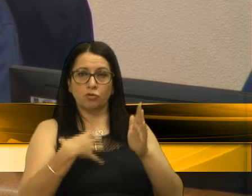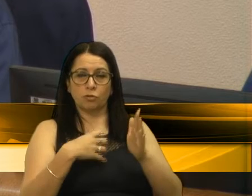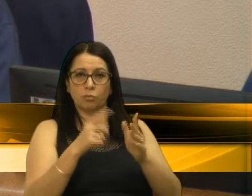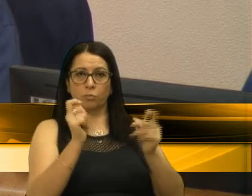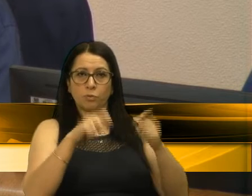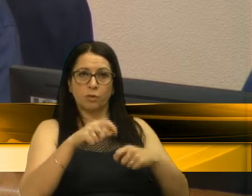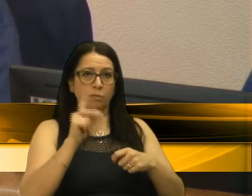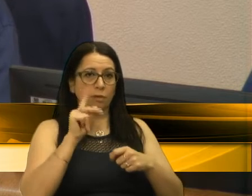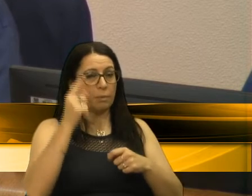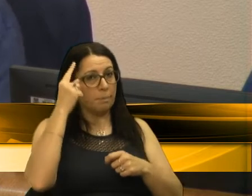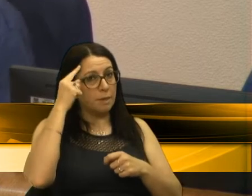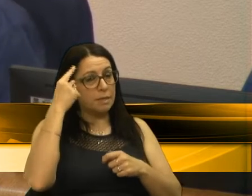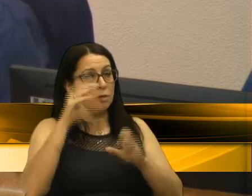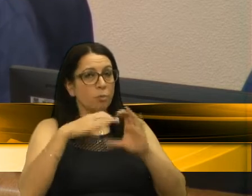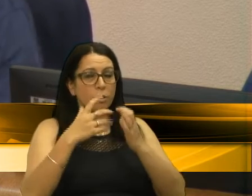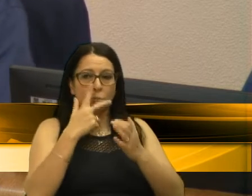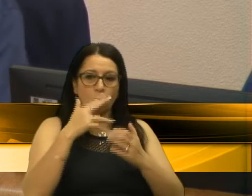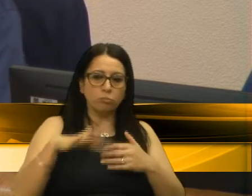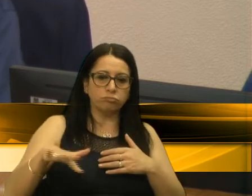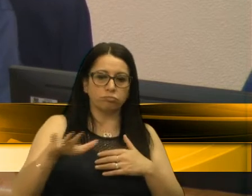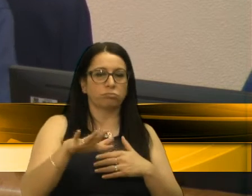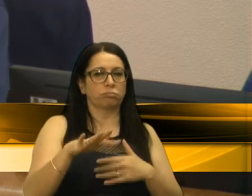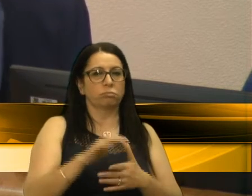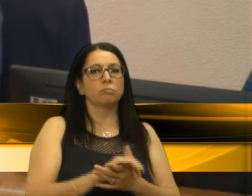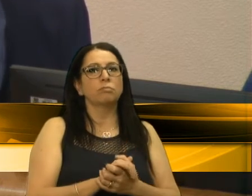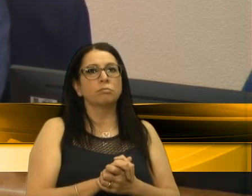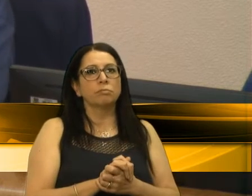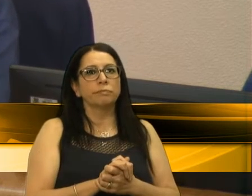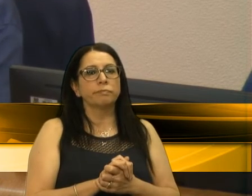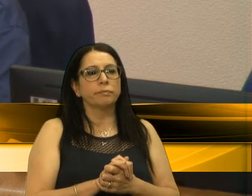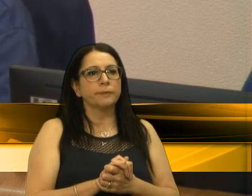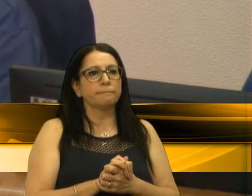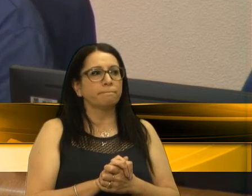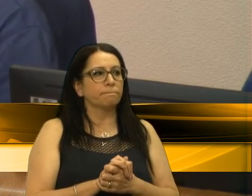também pensando no bem-estar da comunidade como um todo.